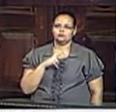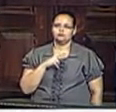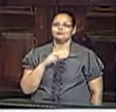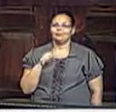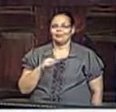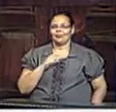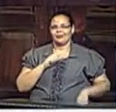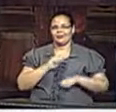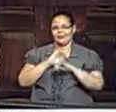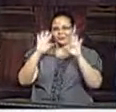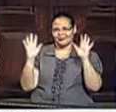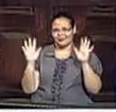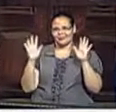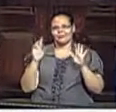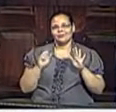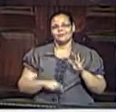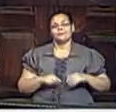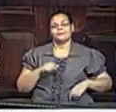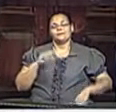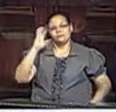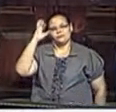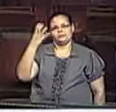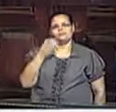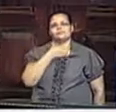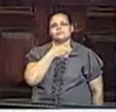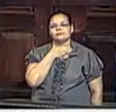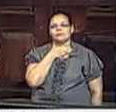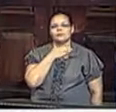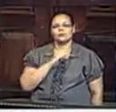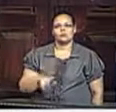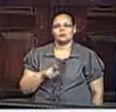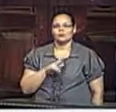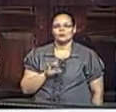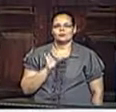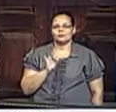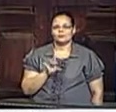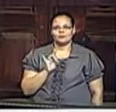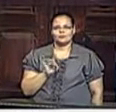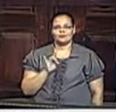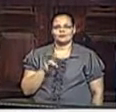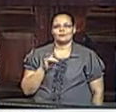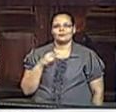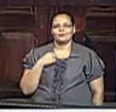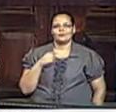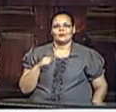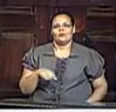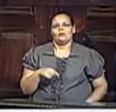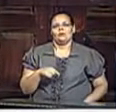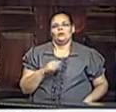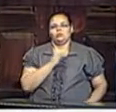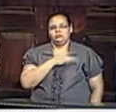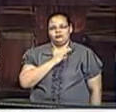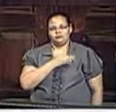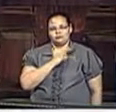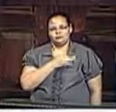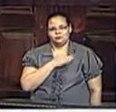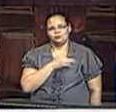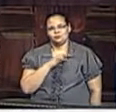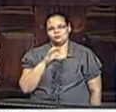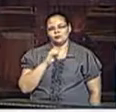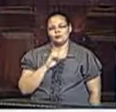muito claro que a saída da crise para o Rio de Janeiro não se dá apenas pelo lado do ajuste fiscal, se dá também